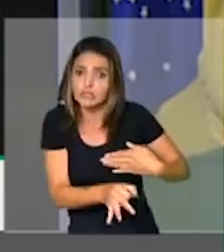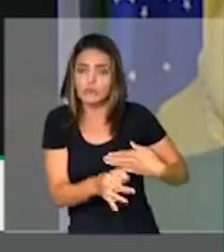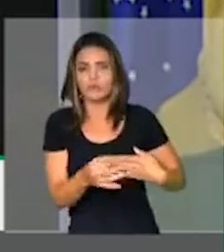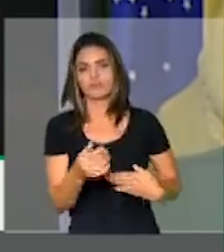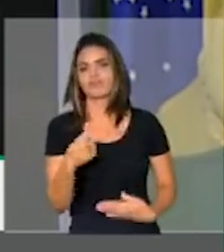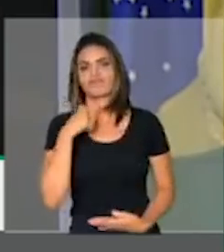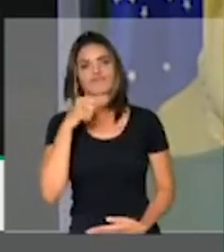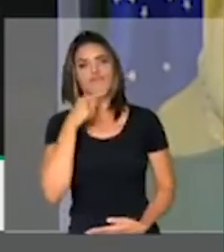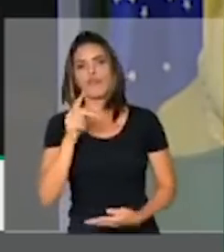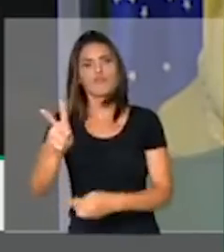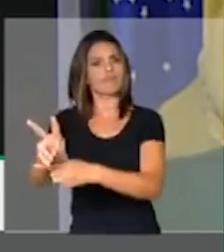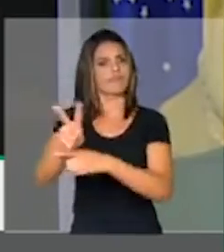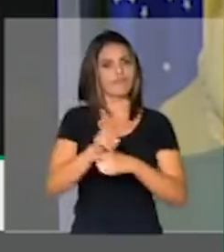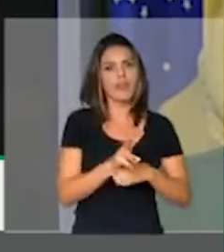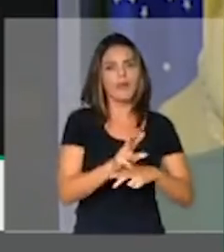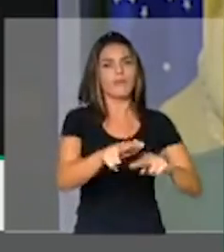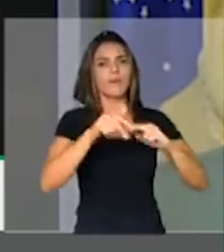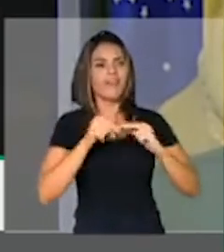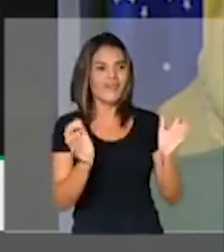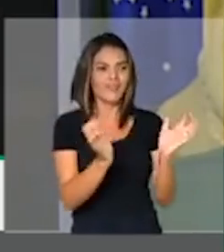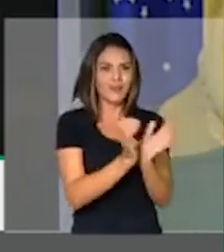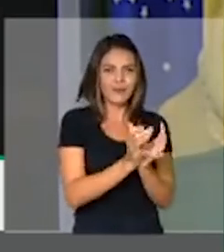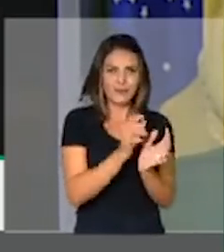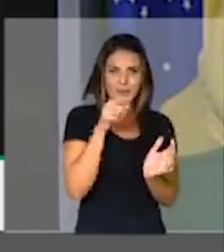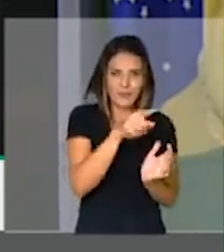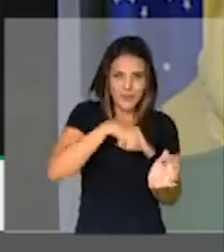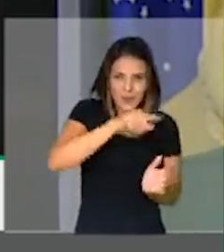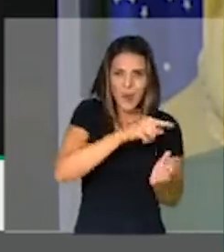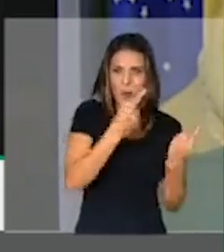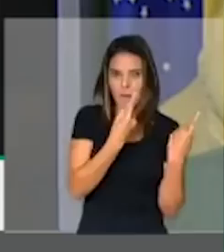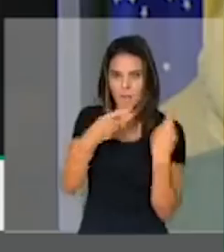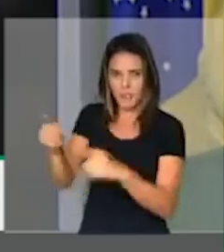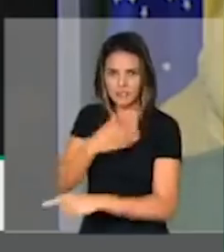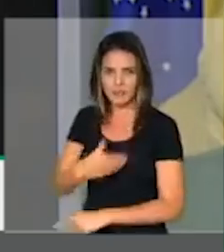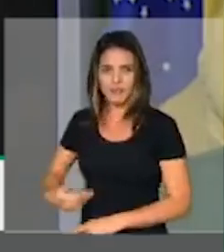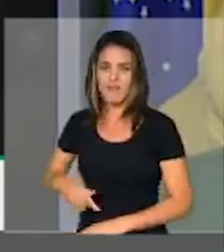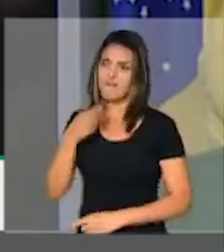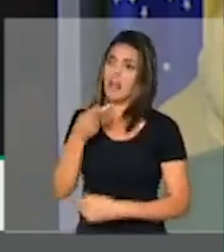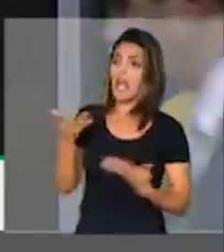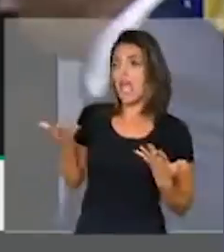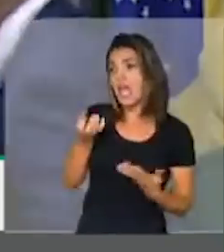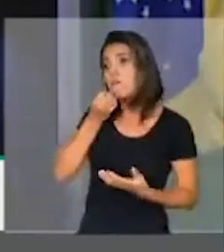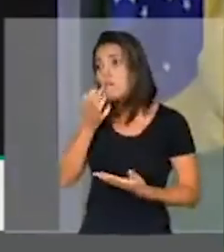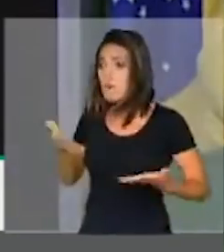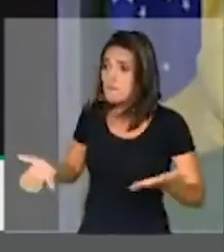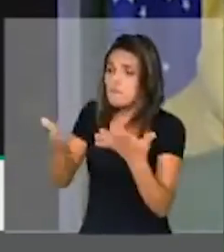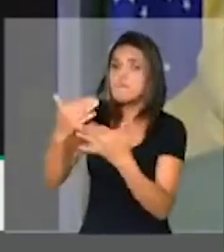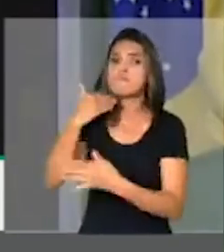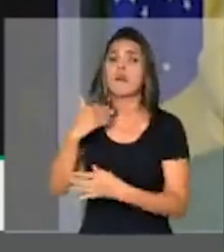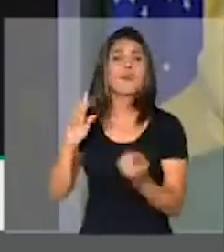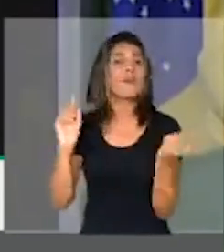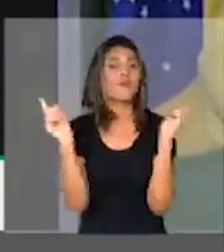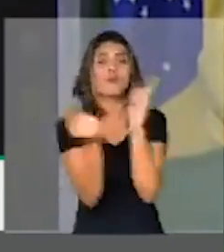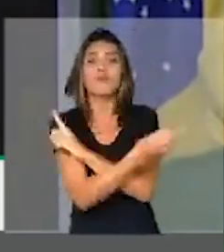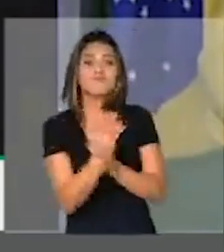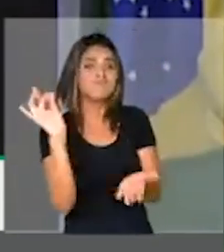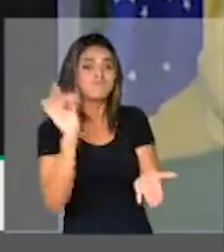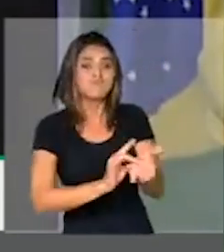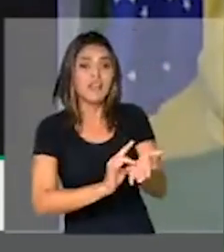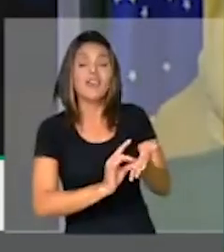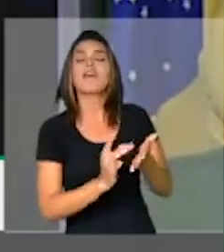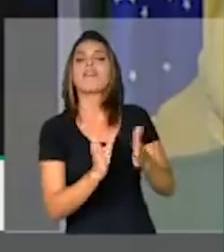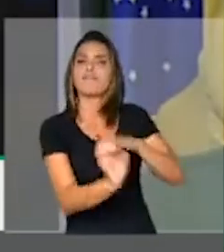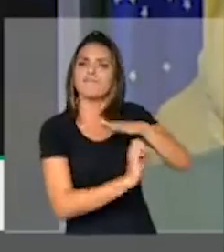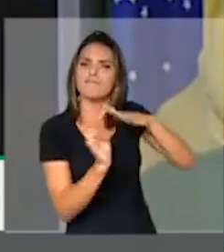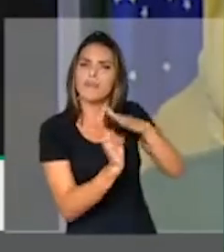por intransigência da oposição, que fala que é para beneficiar os bancos, mas na prática é o contrário. São as menores